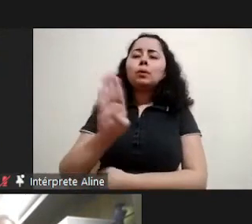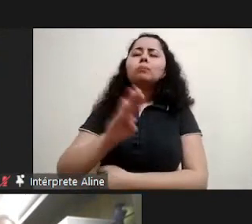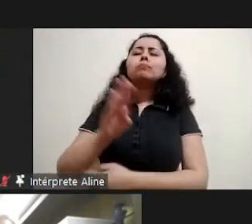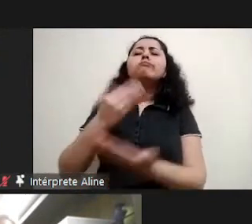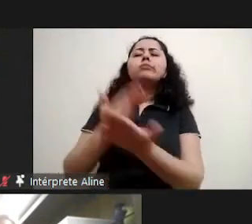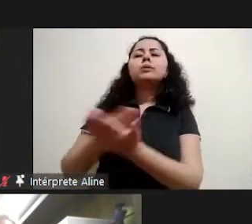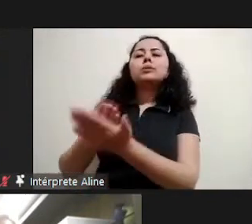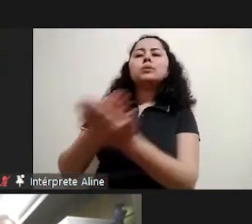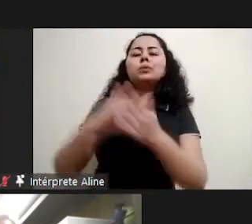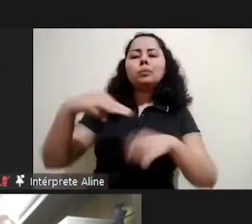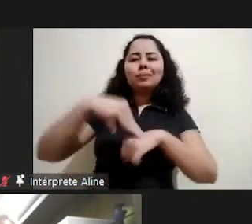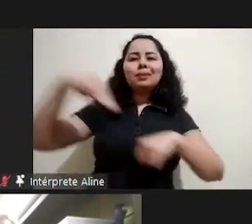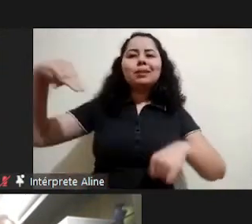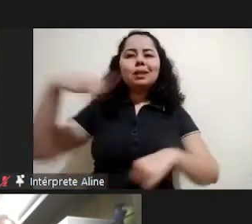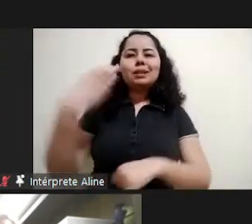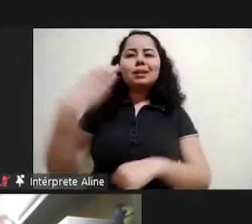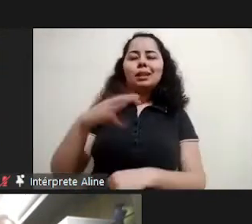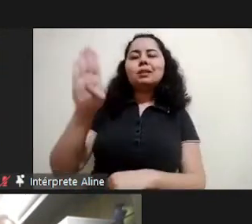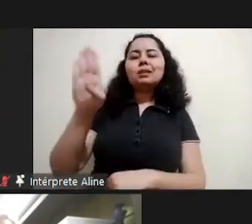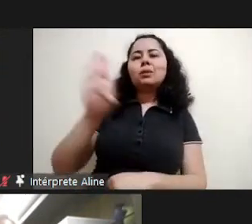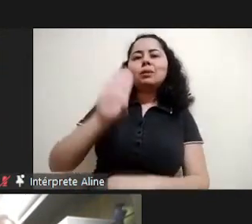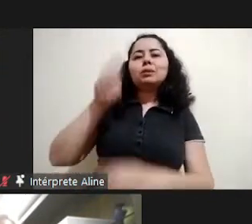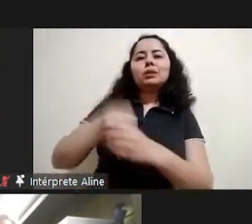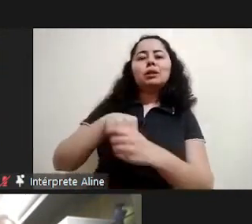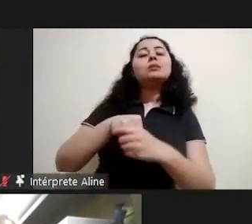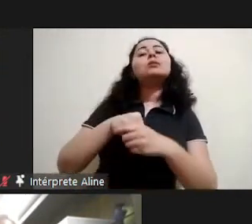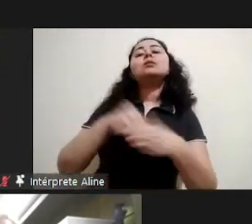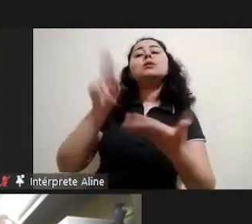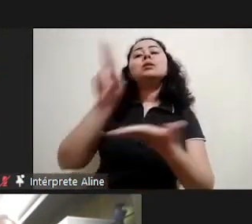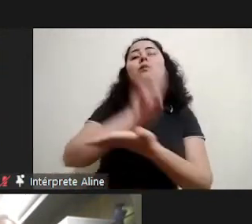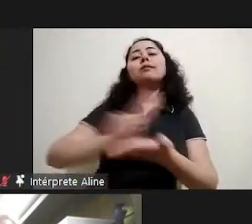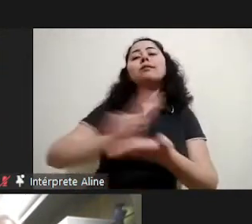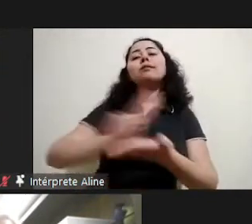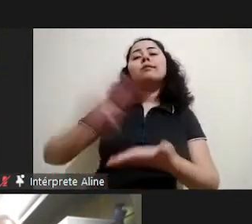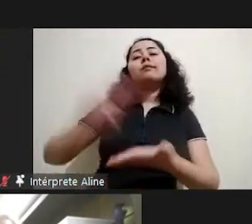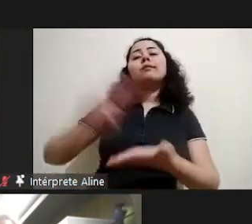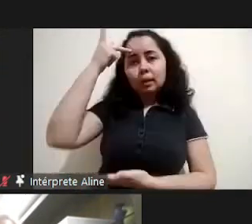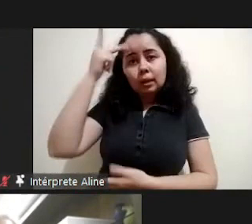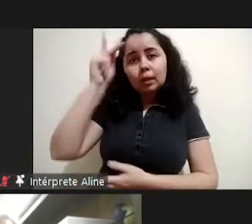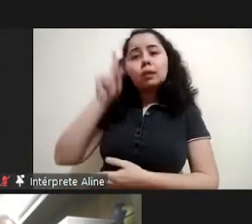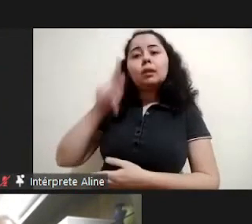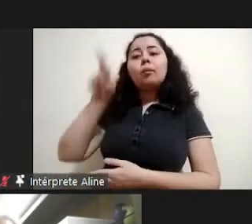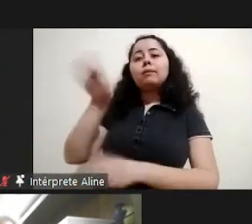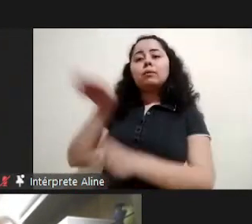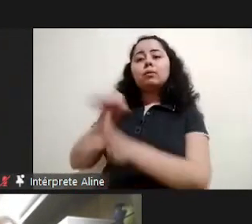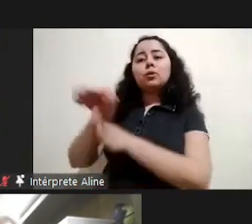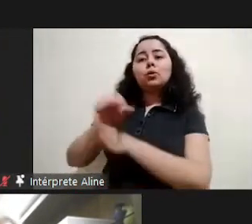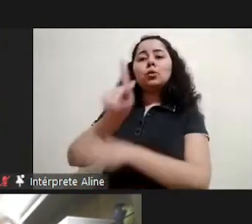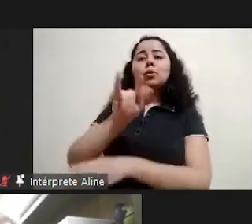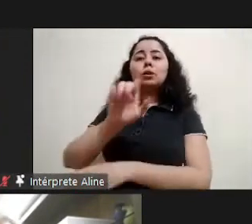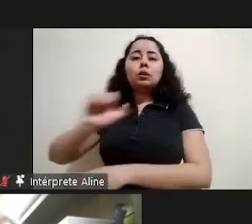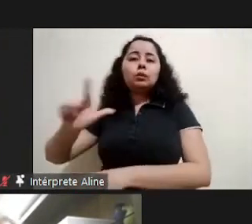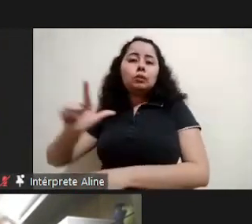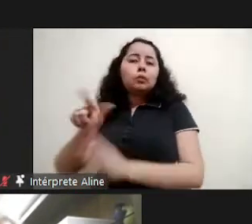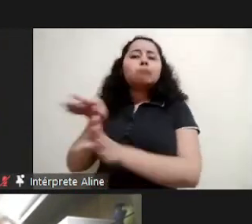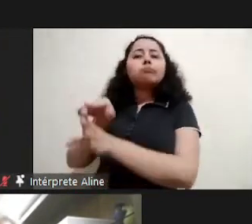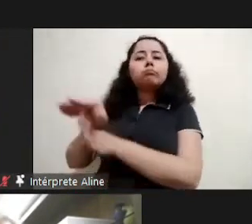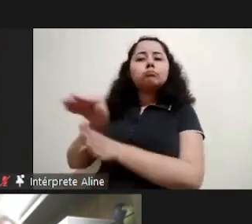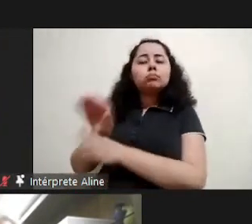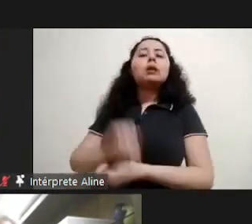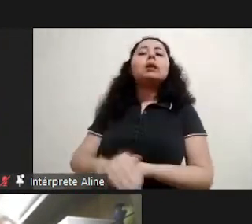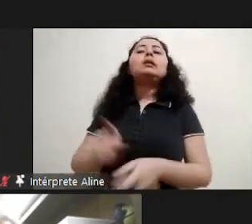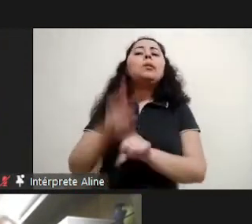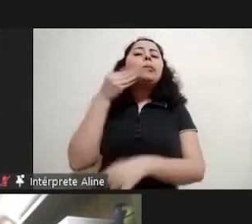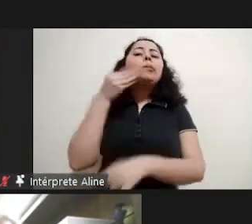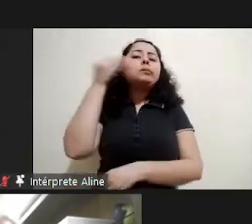biológicas na USP, sob orientação do professor Gil Pessoa, uma referência na microbiologia brasileira. Sua experiência na área